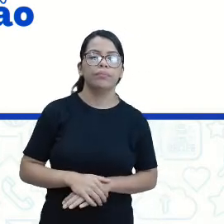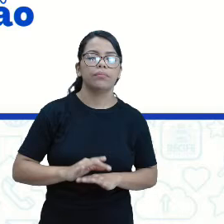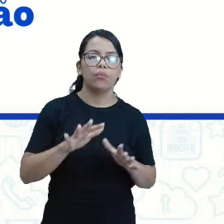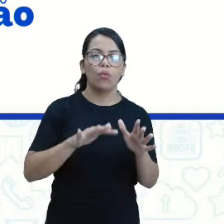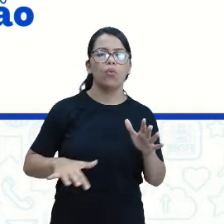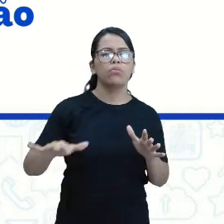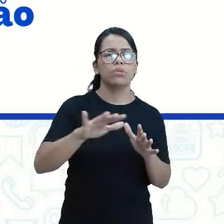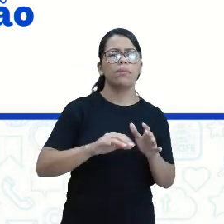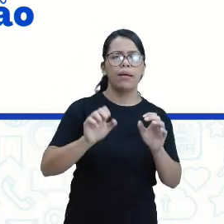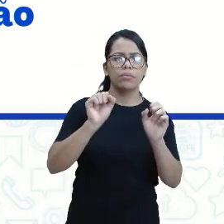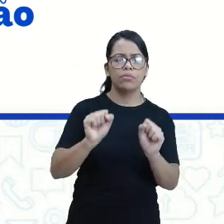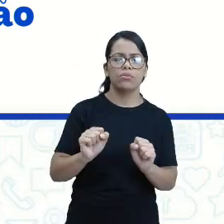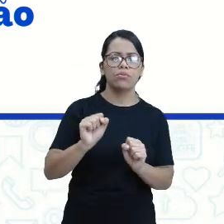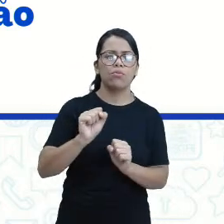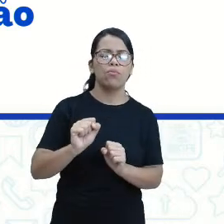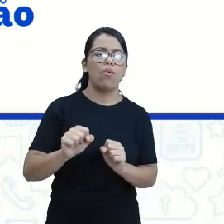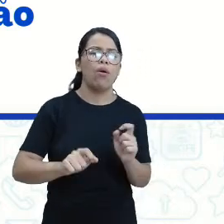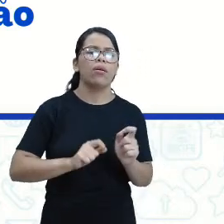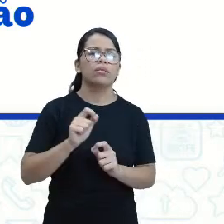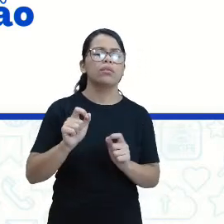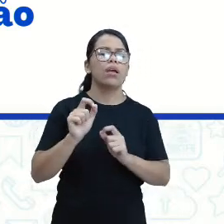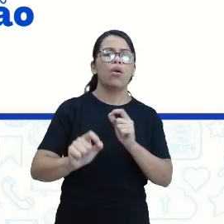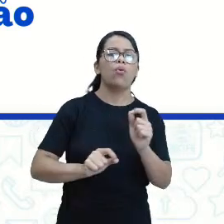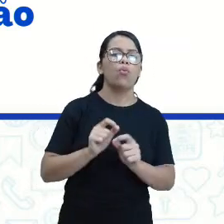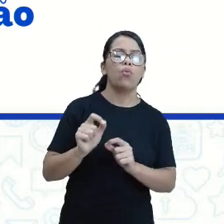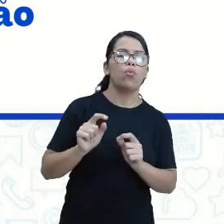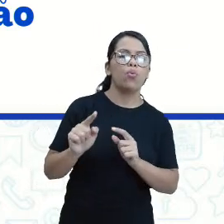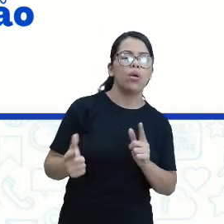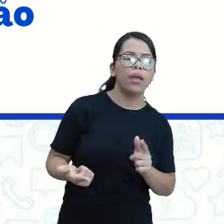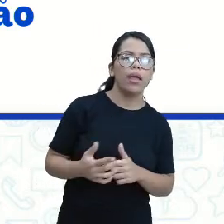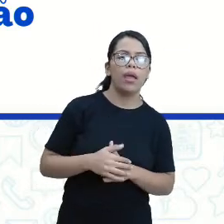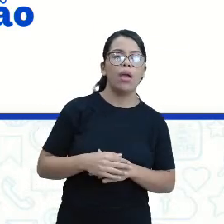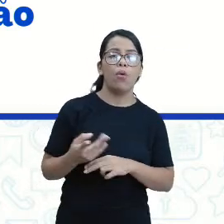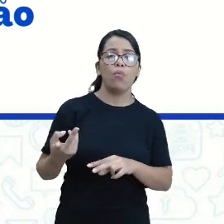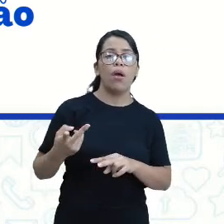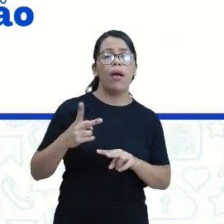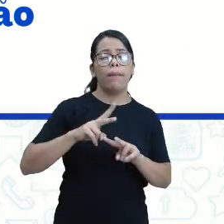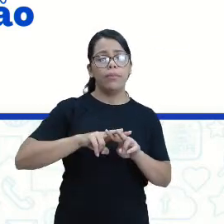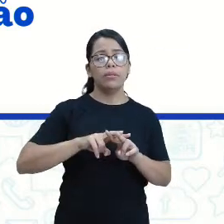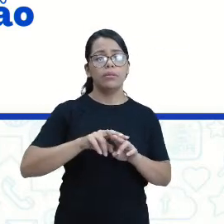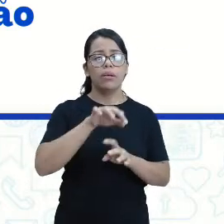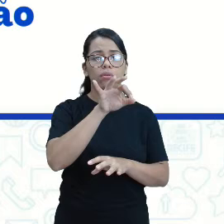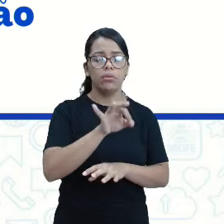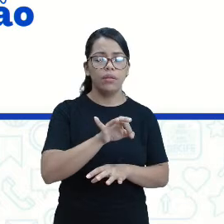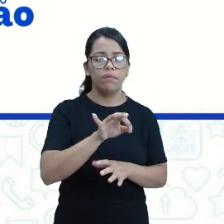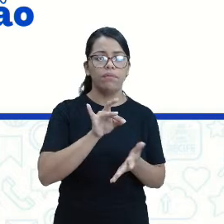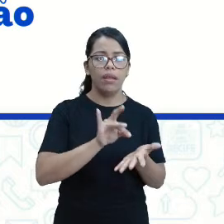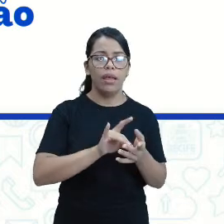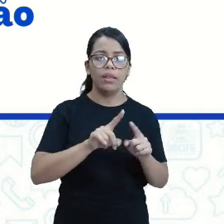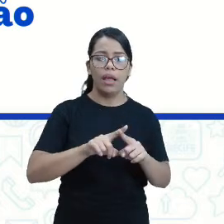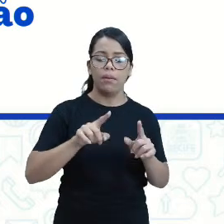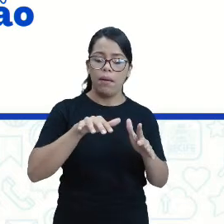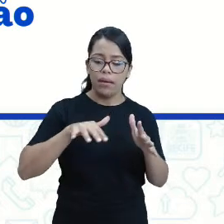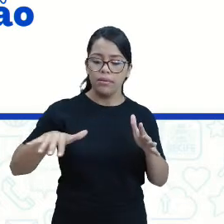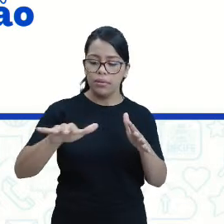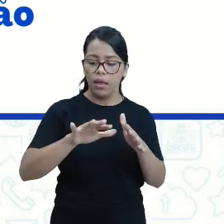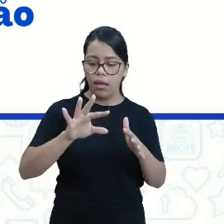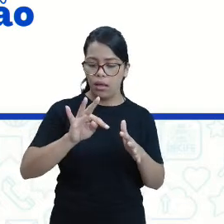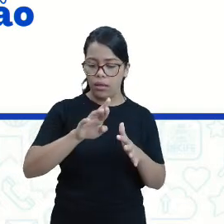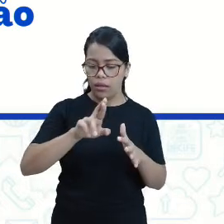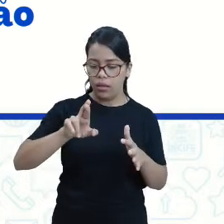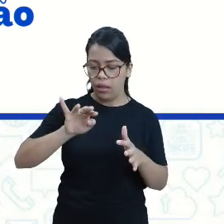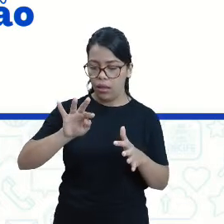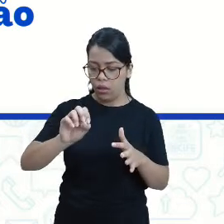espaço pode ser considerado como uma prisão original, enquanto o território seria a prisão que os